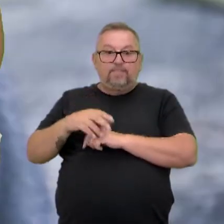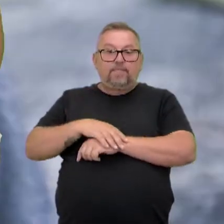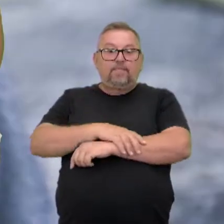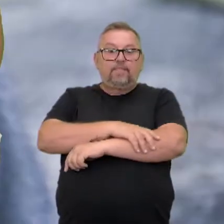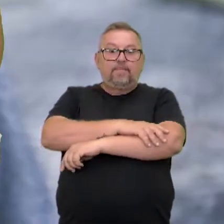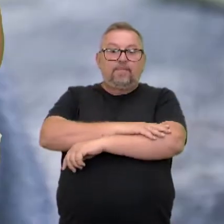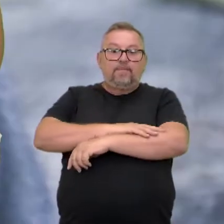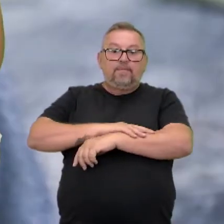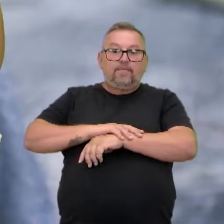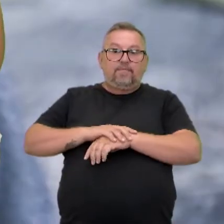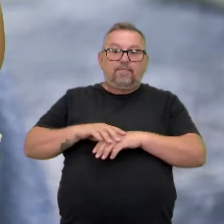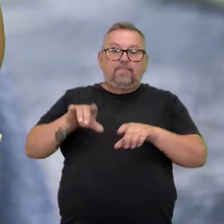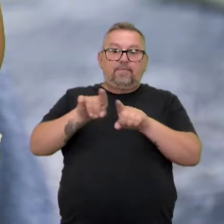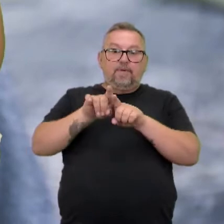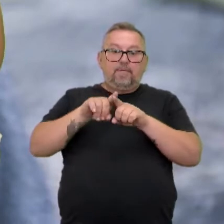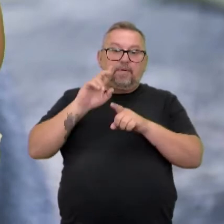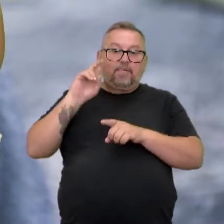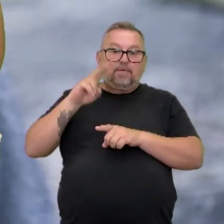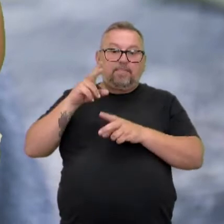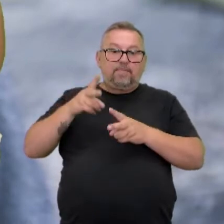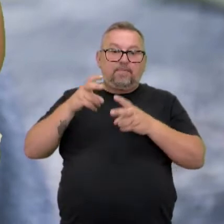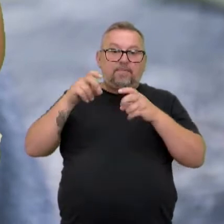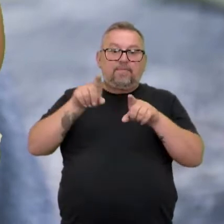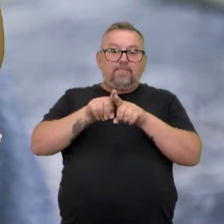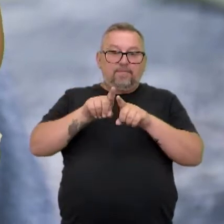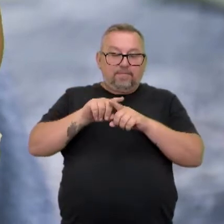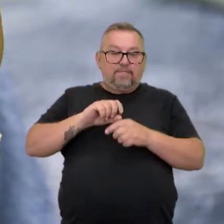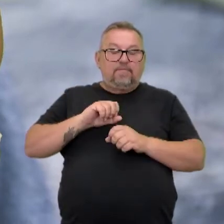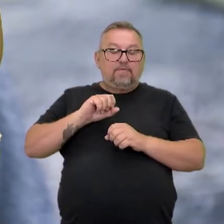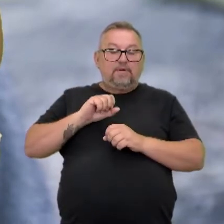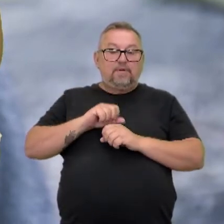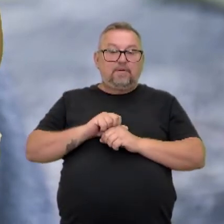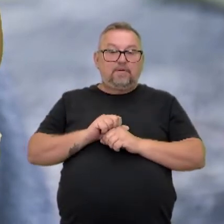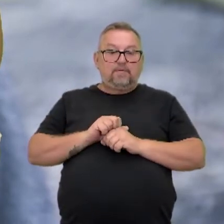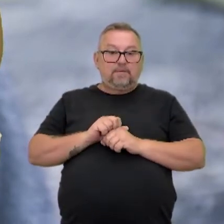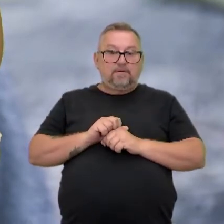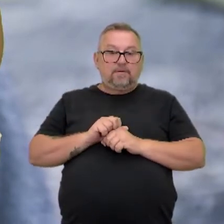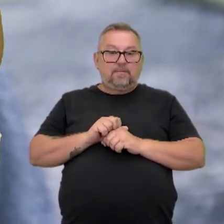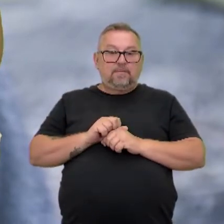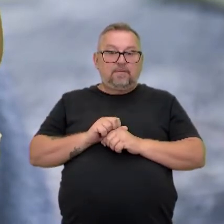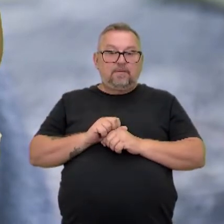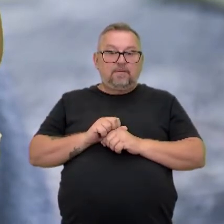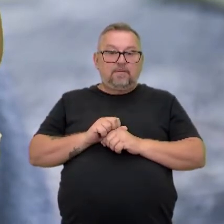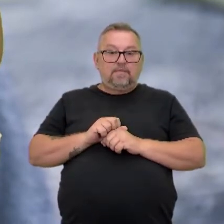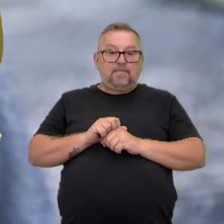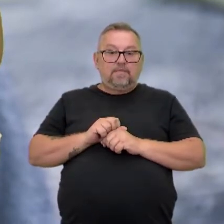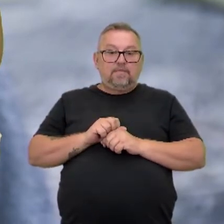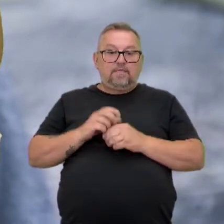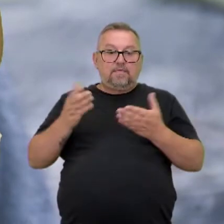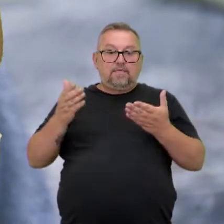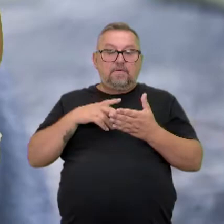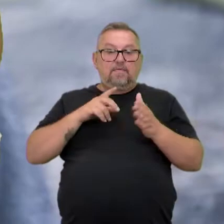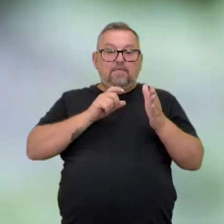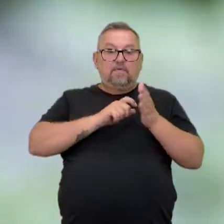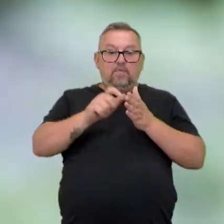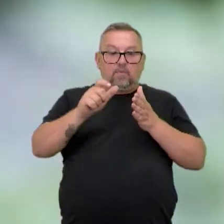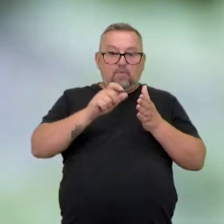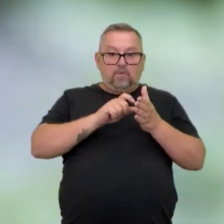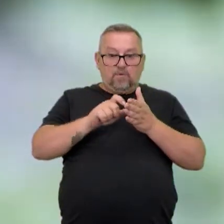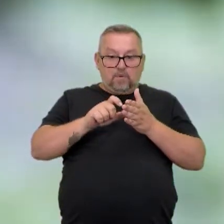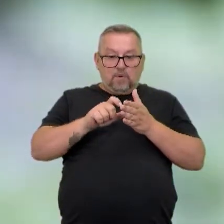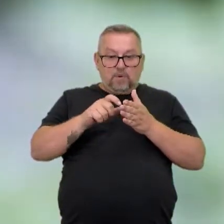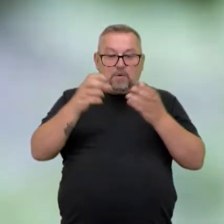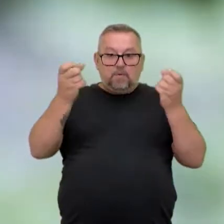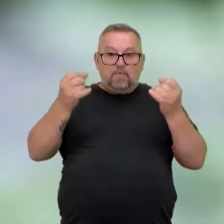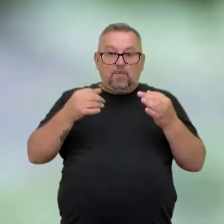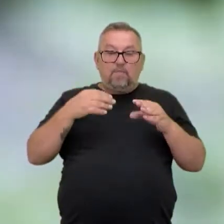E começa a passar pelo processo de viralização, né? Que é bem associado à questão do meme hoje. É, temos um conceito, um pequeno conceito aí